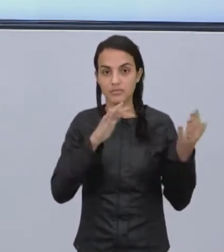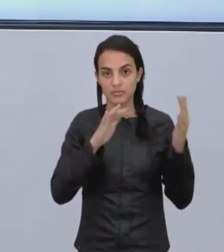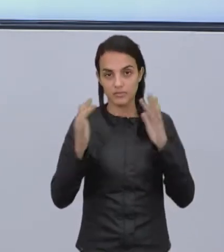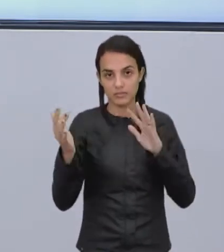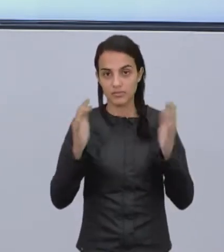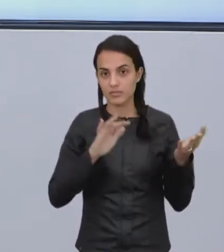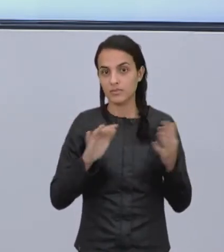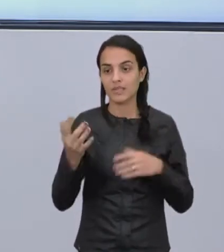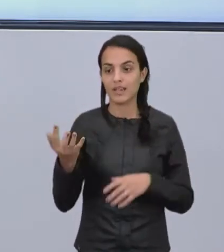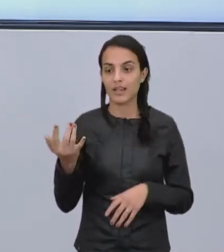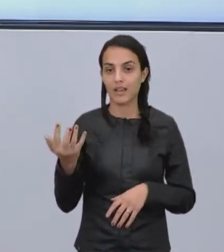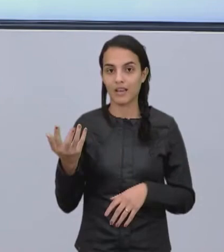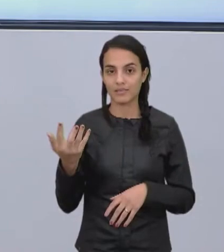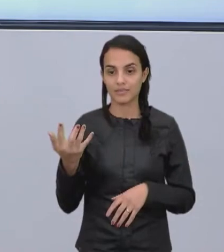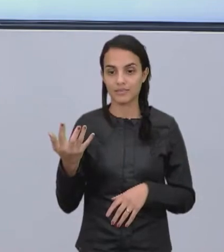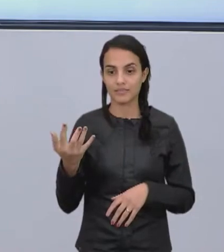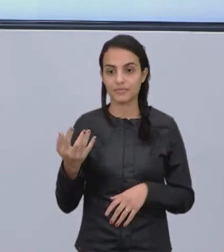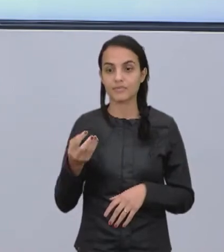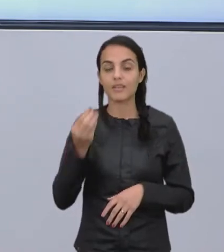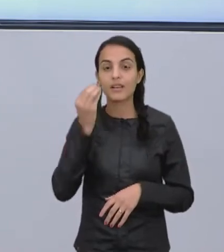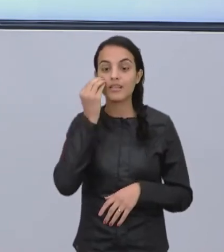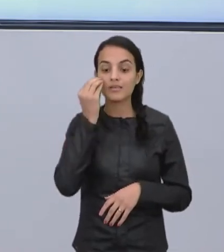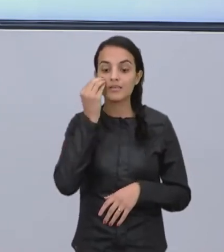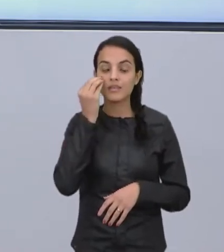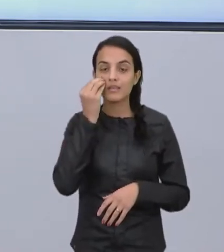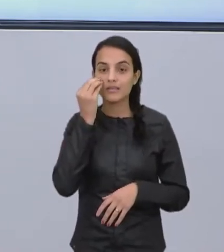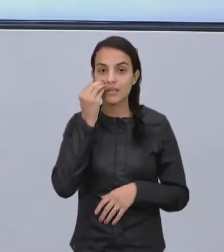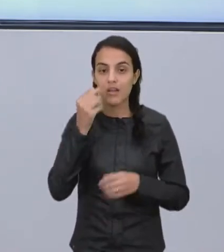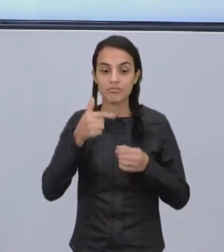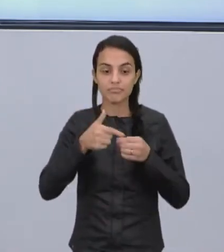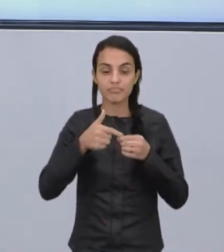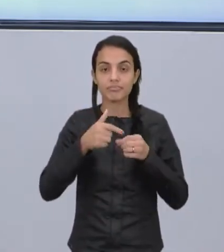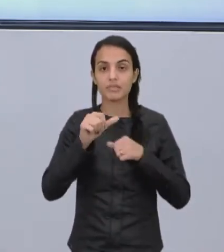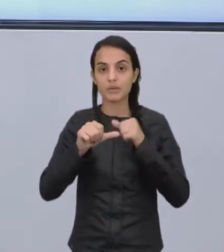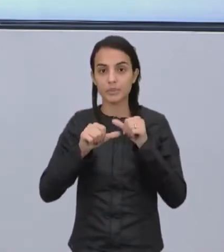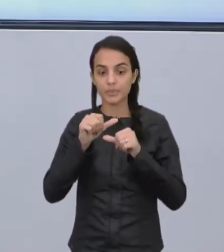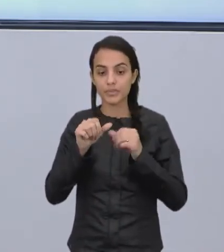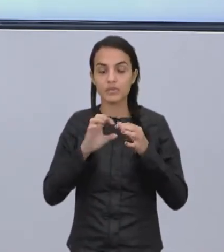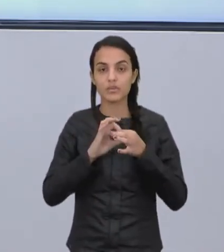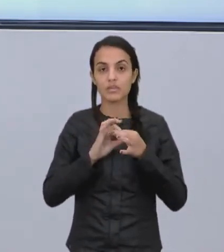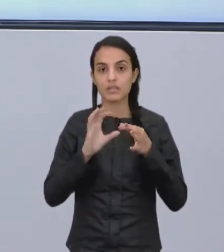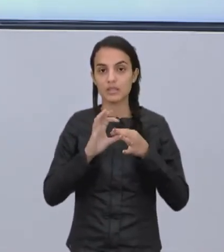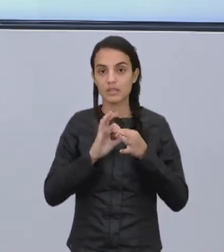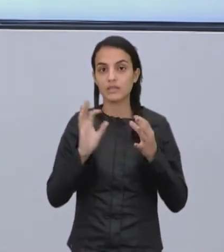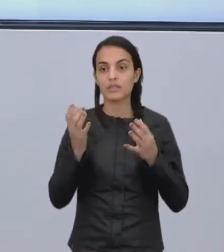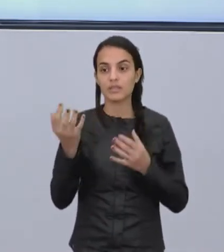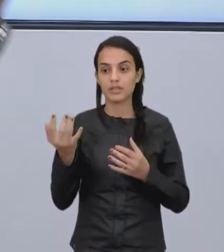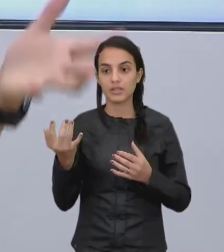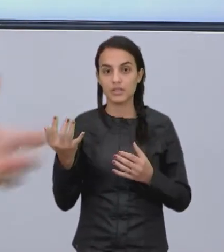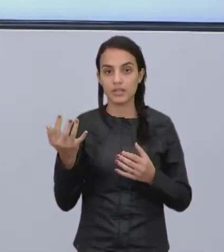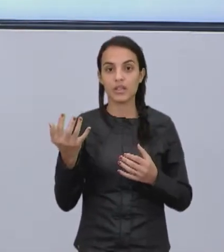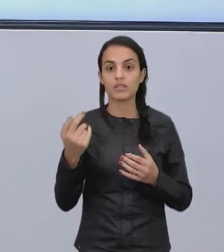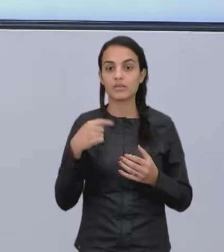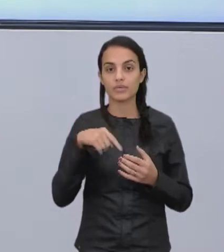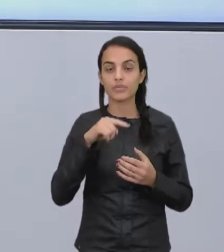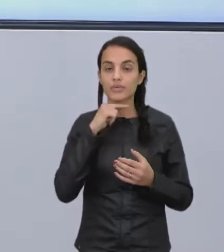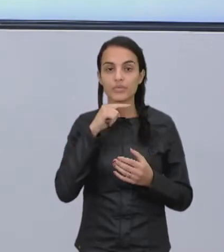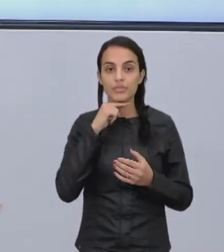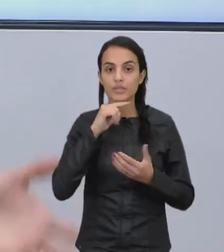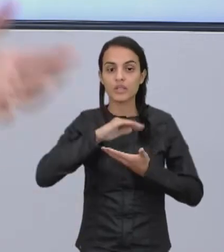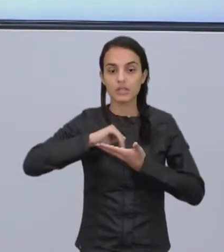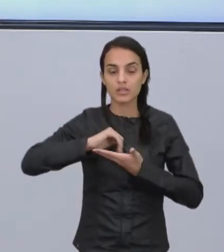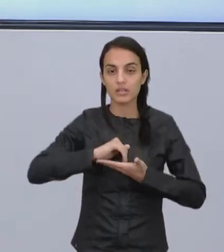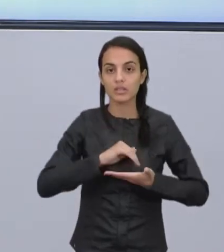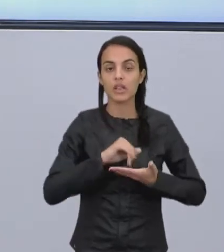Então a nossa proposta é tentar trocar esses combustíveis liberadores aí de gás carbônico que as plantas não conseguem retirar do